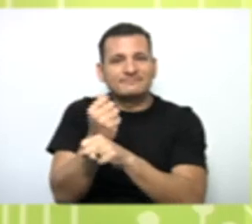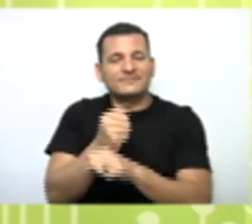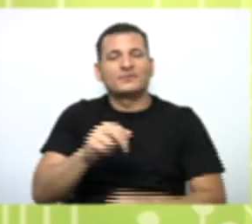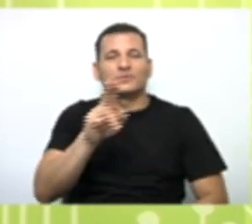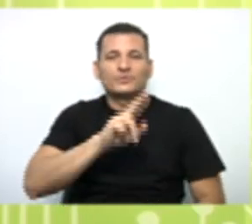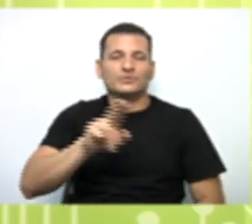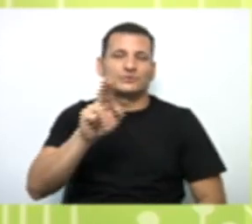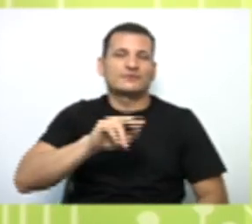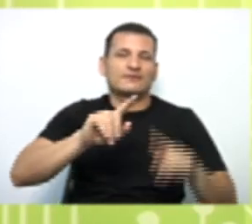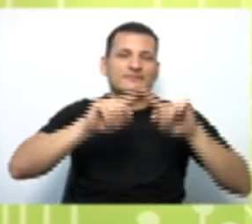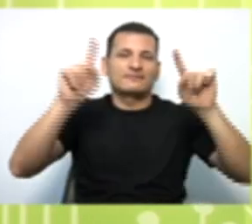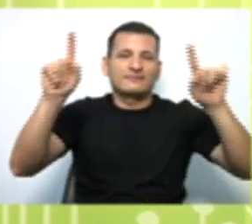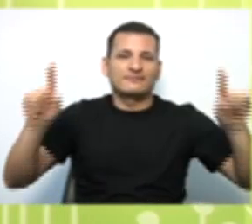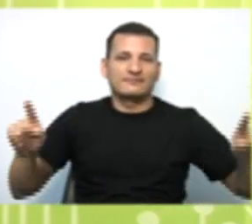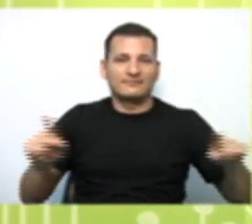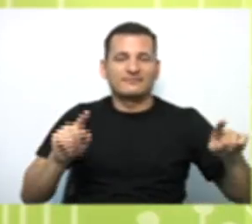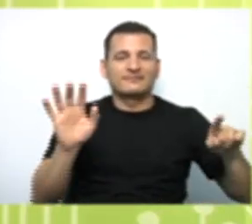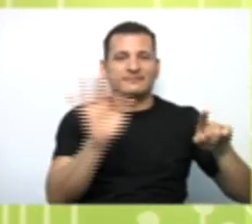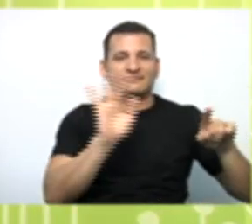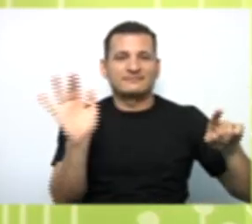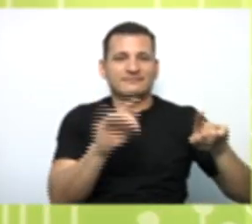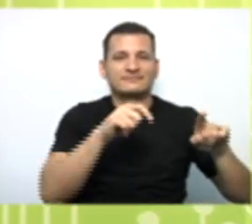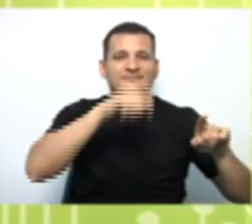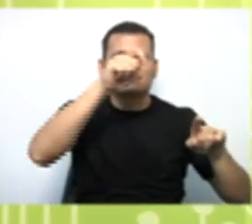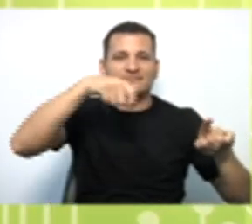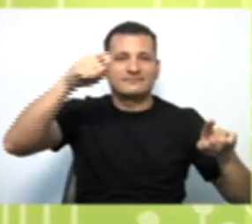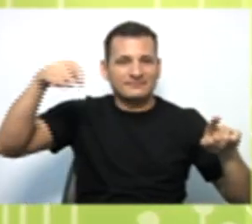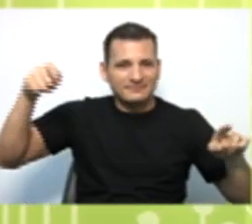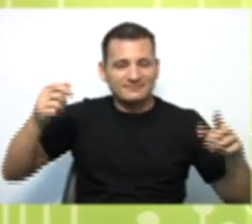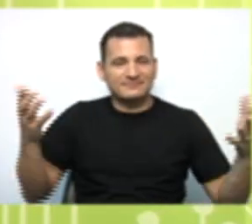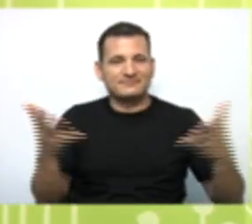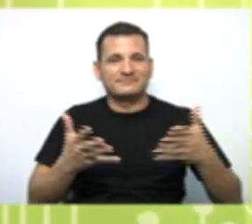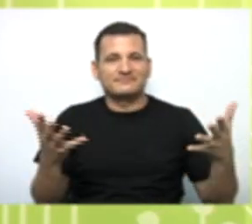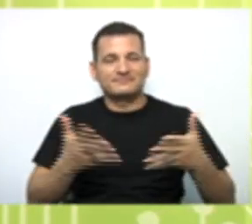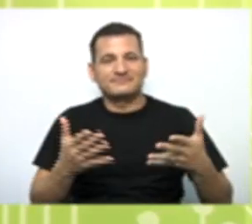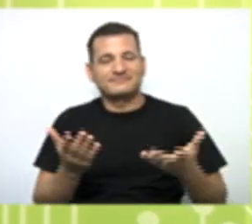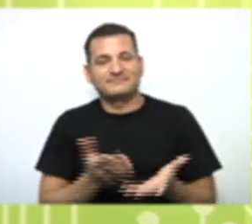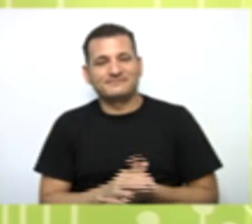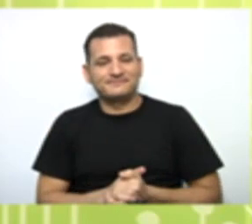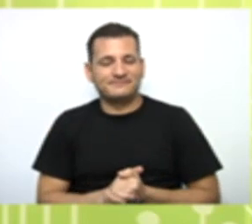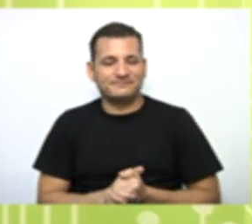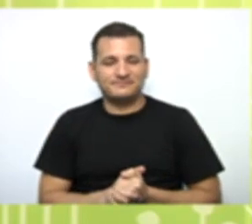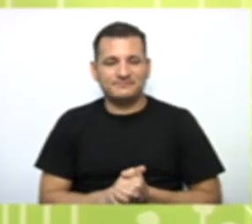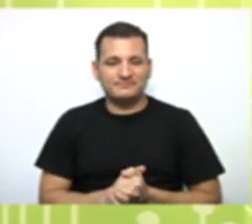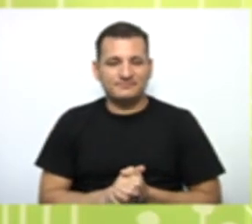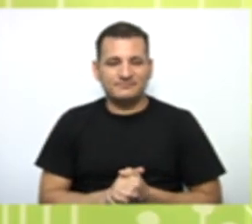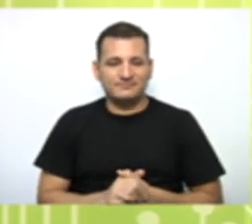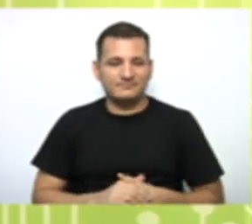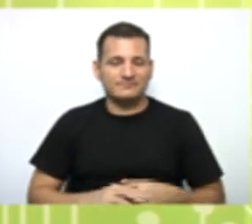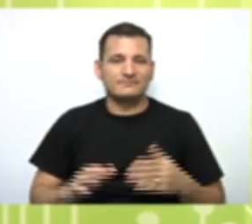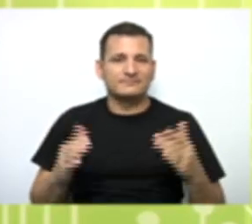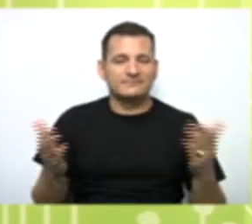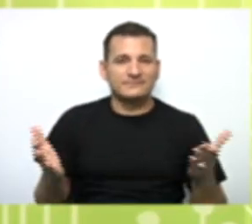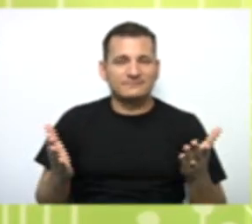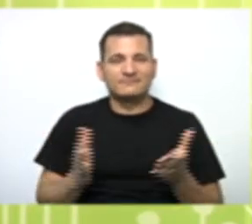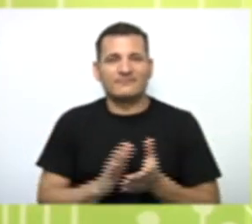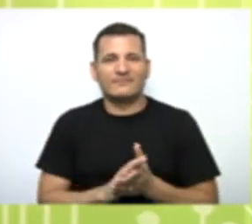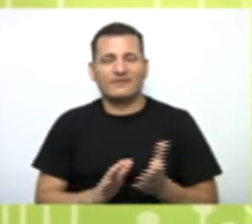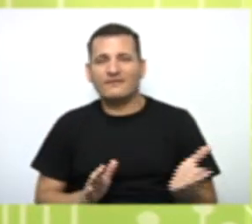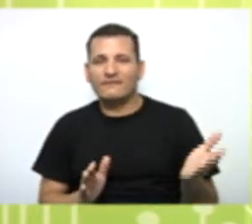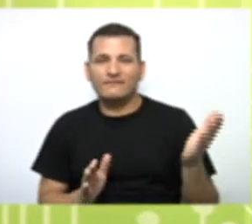né? Estamos usando aqui tecnologia, a gente vai ter que usar lousa agora. Então, vamos